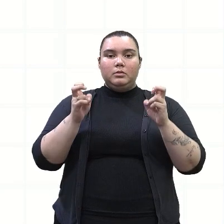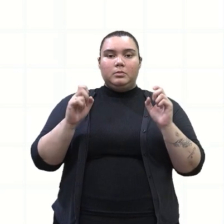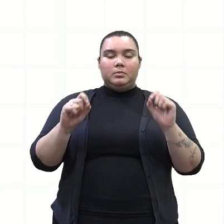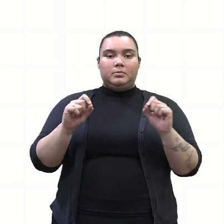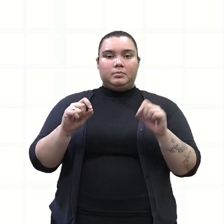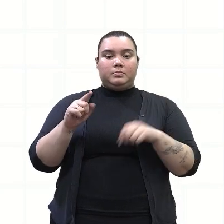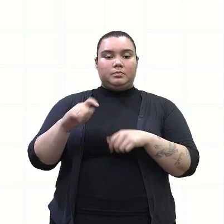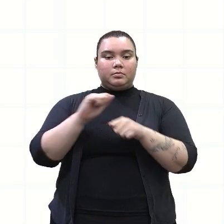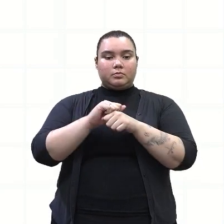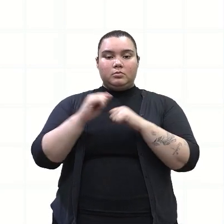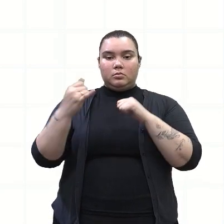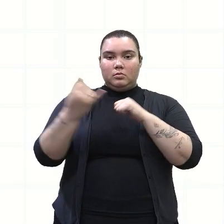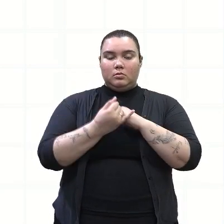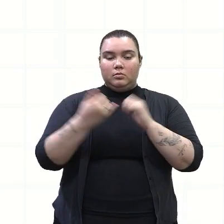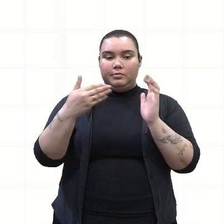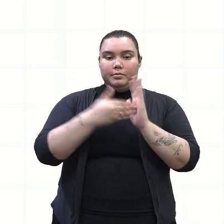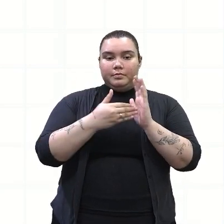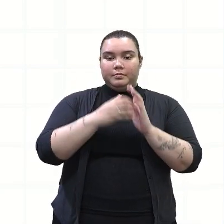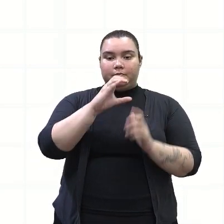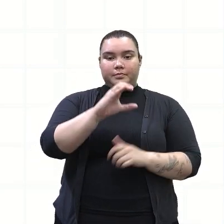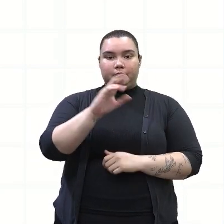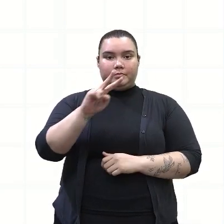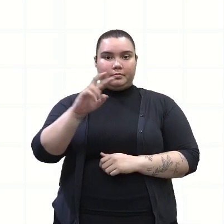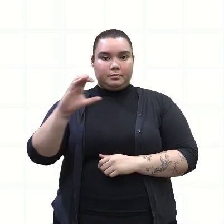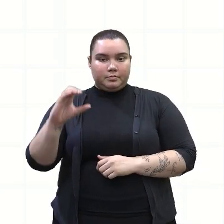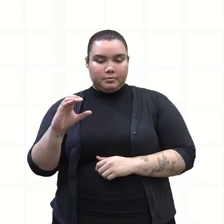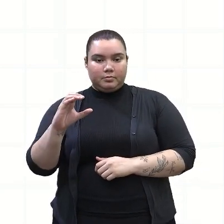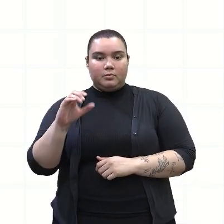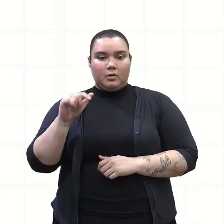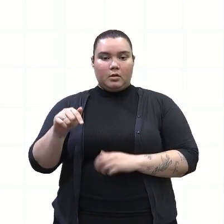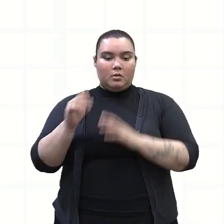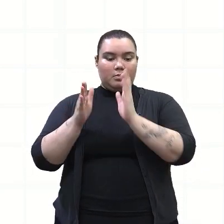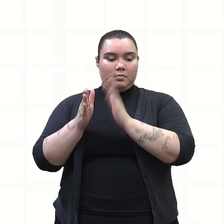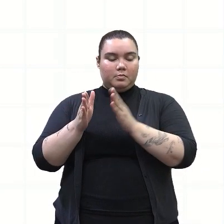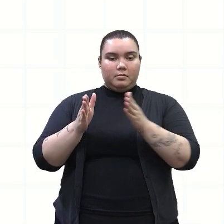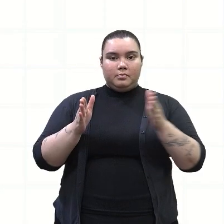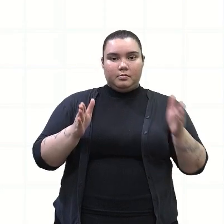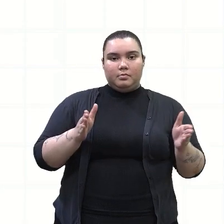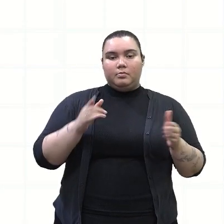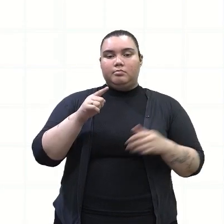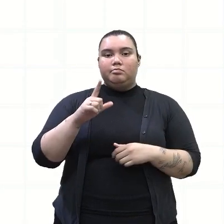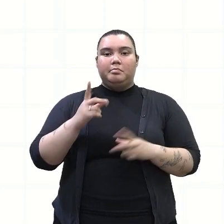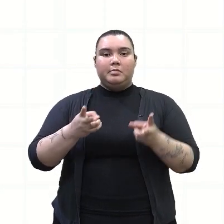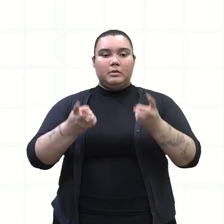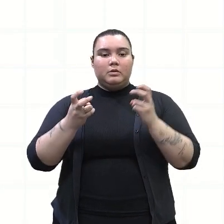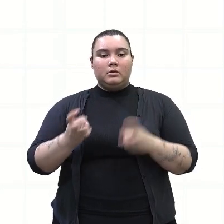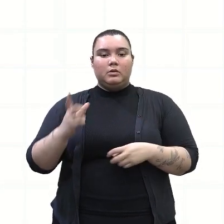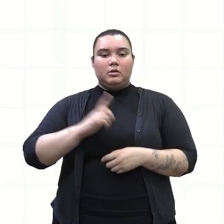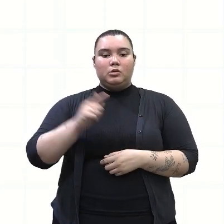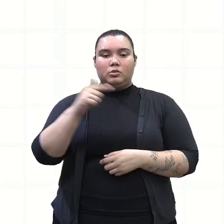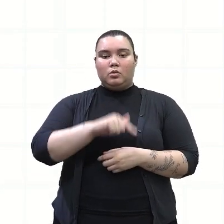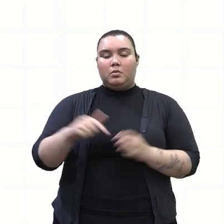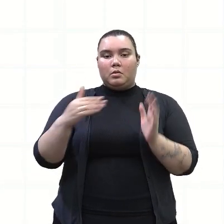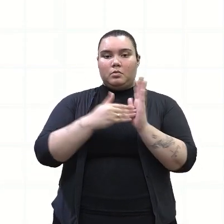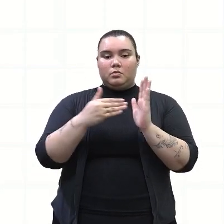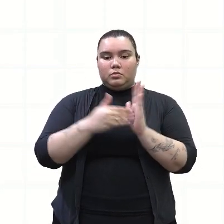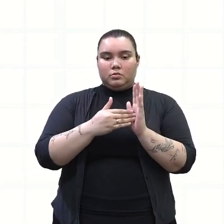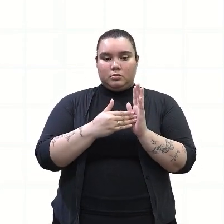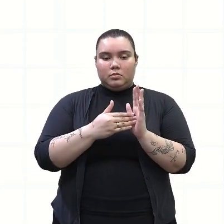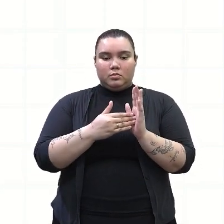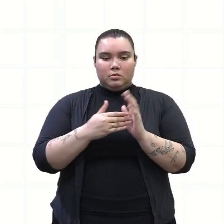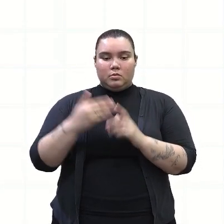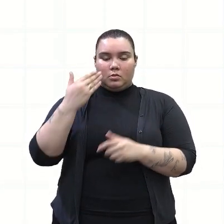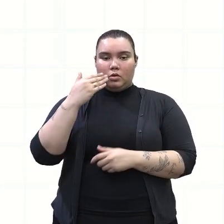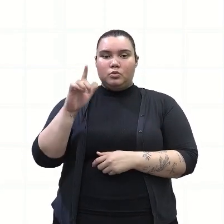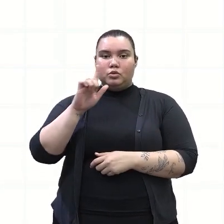quando o adjetivo termina em CVC, nesta sequência, você vai repetir a última consoante, né? Tá aqui, ó.